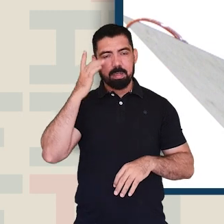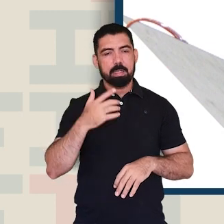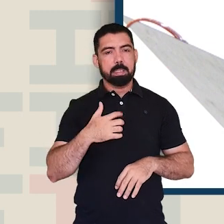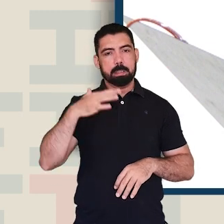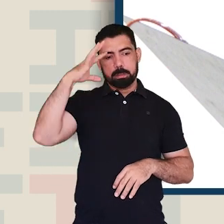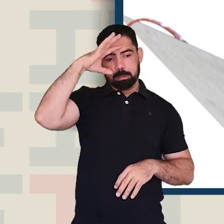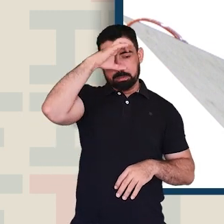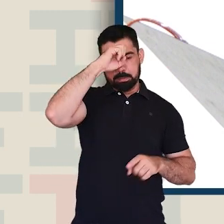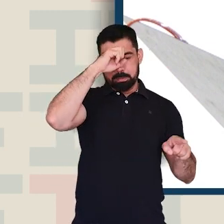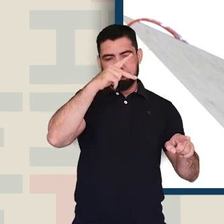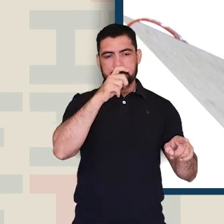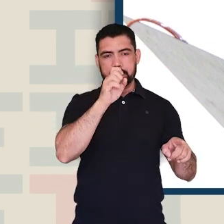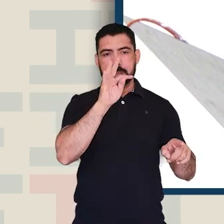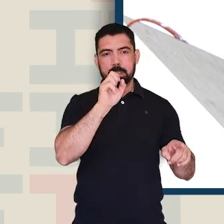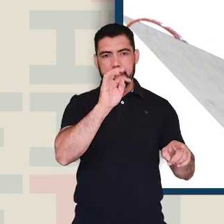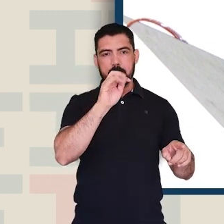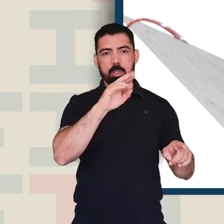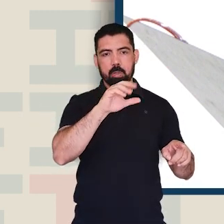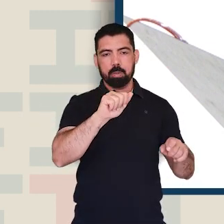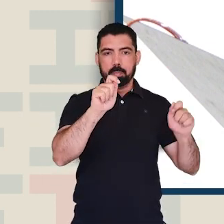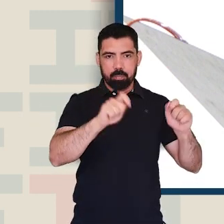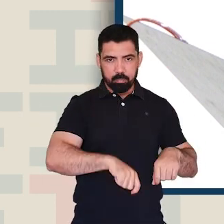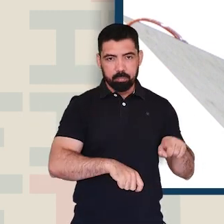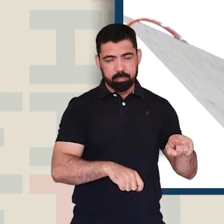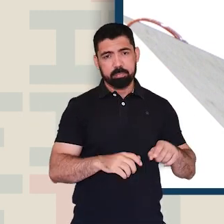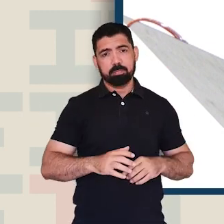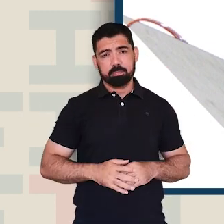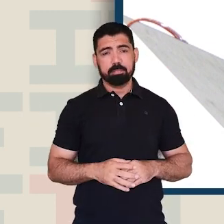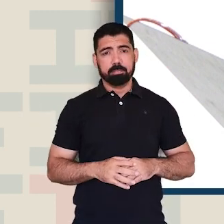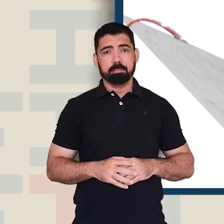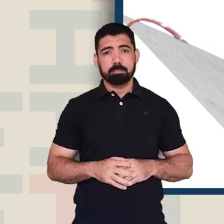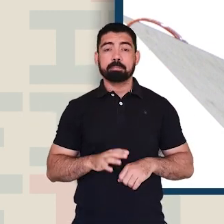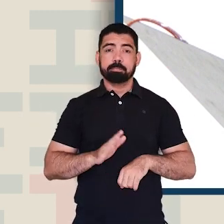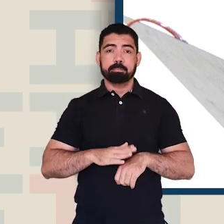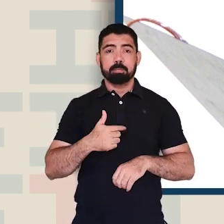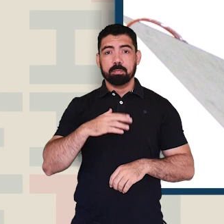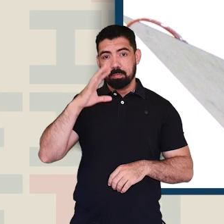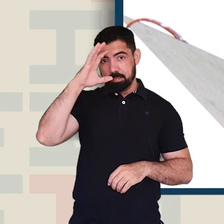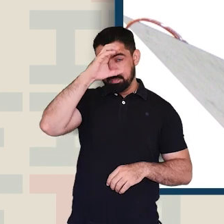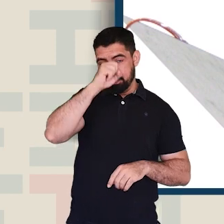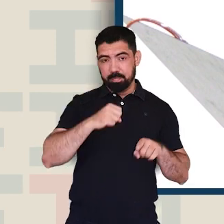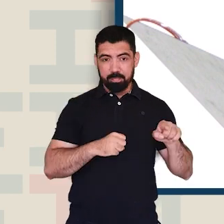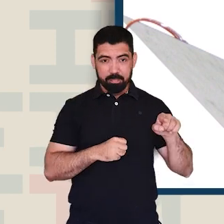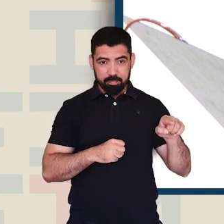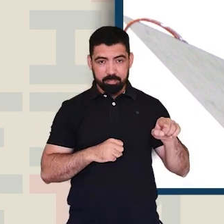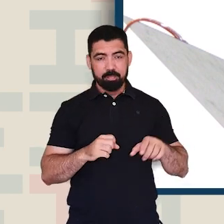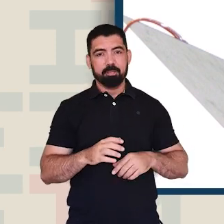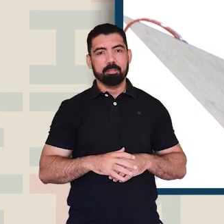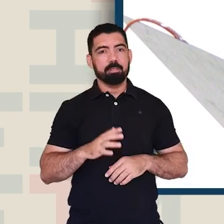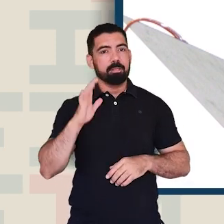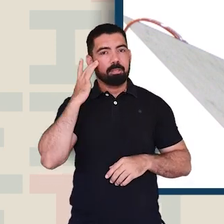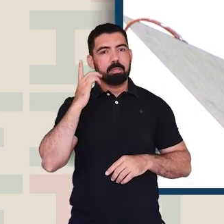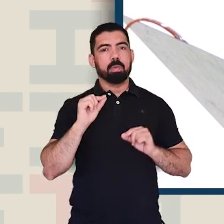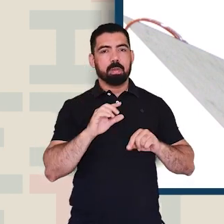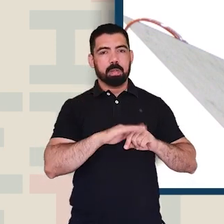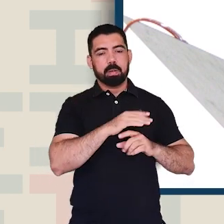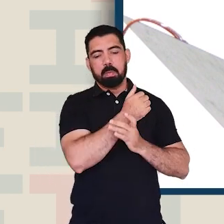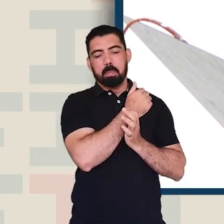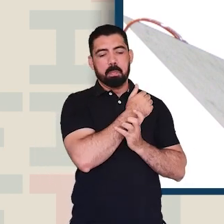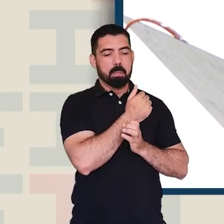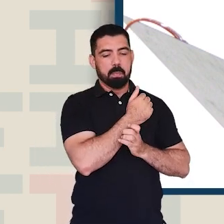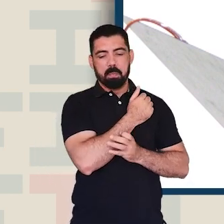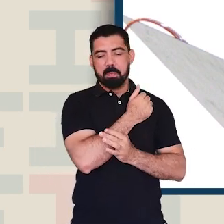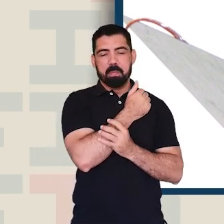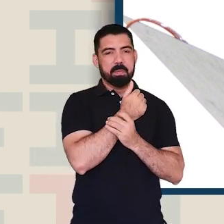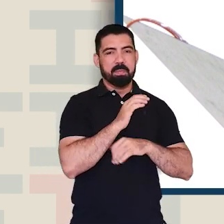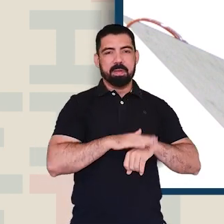que sabendo a escala pentatônica pode tocar. Realmente, quando eu aprendi empiricamente a escala pentatônica, eu solava todas